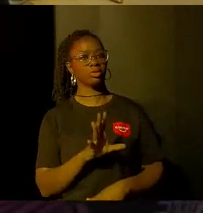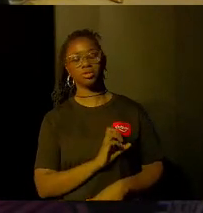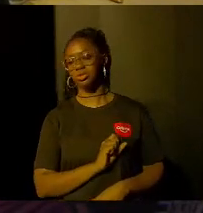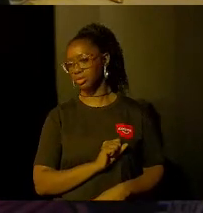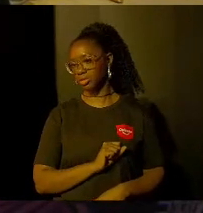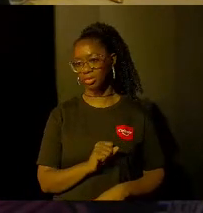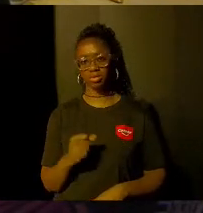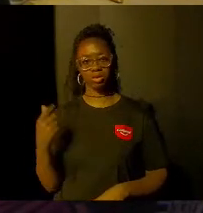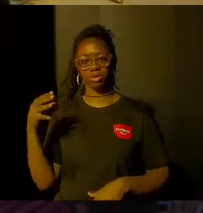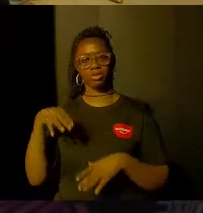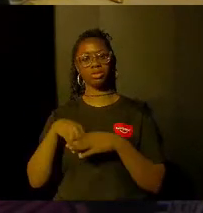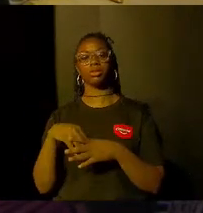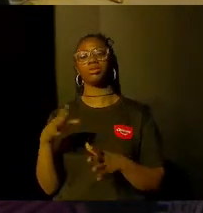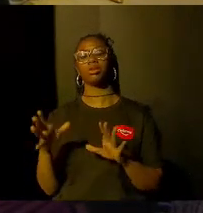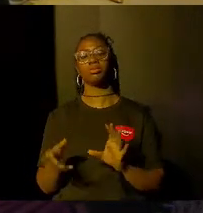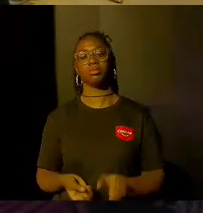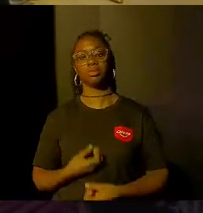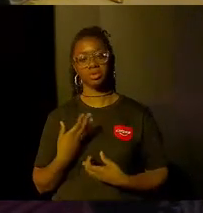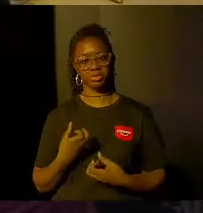na poesia